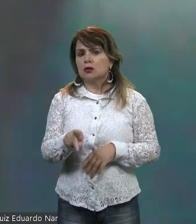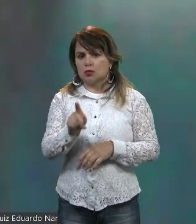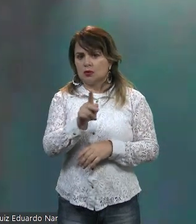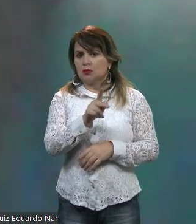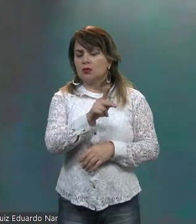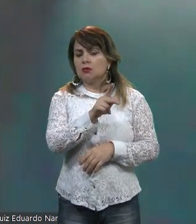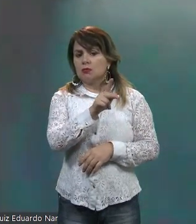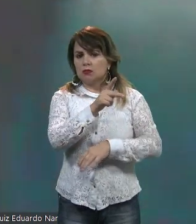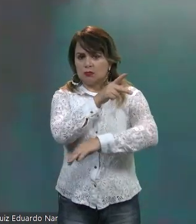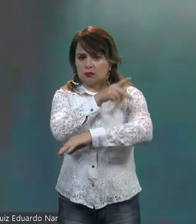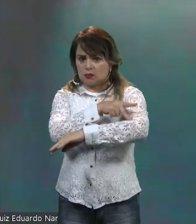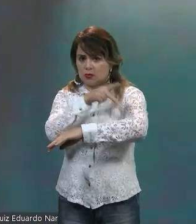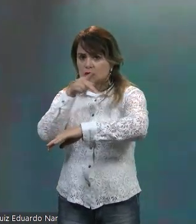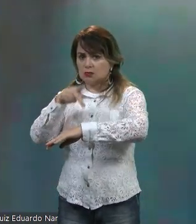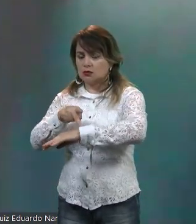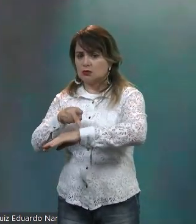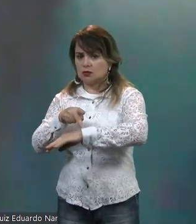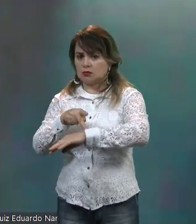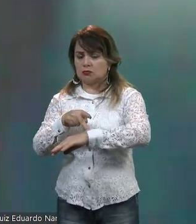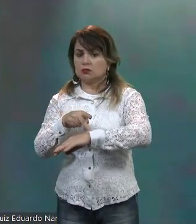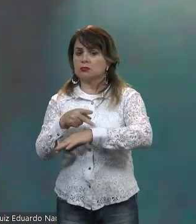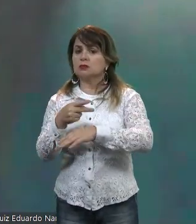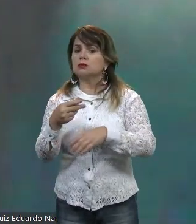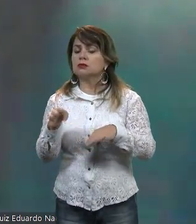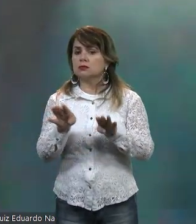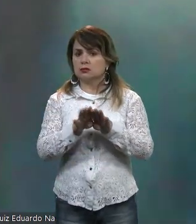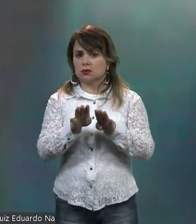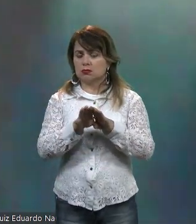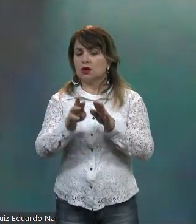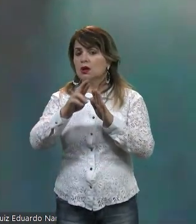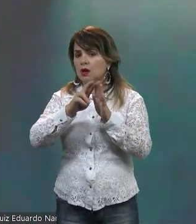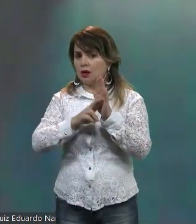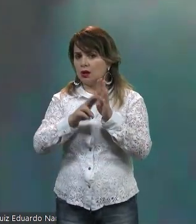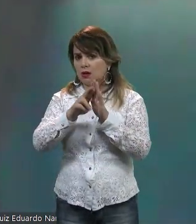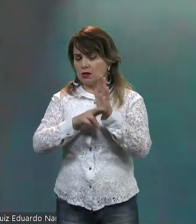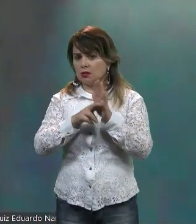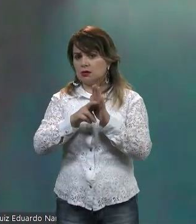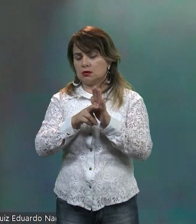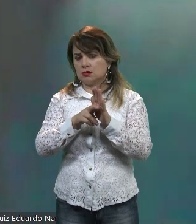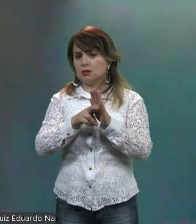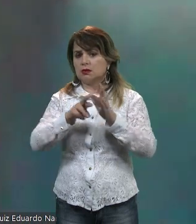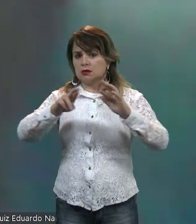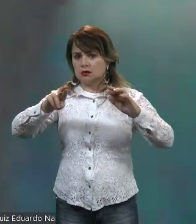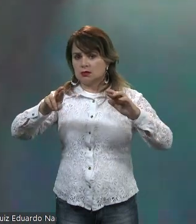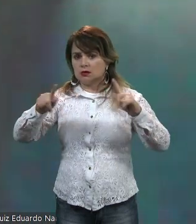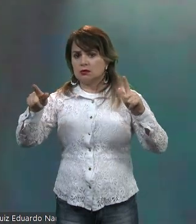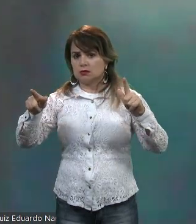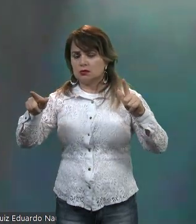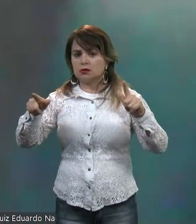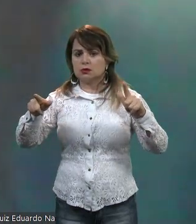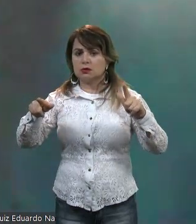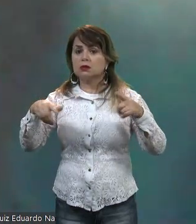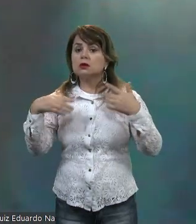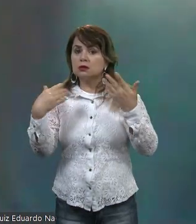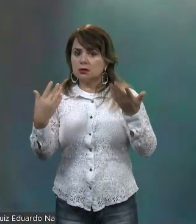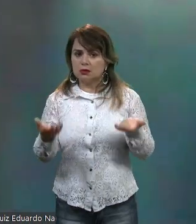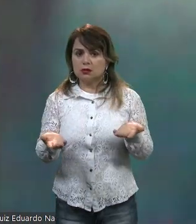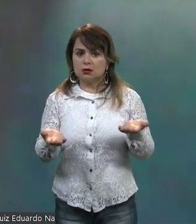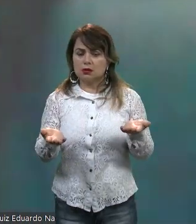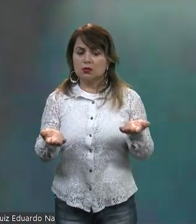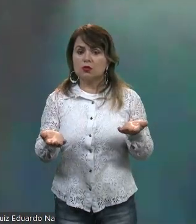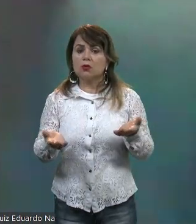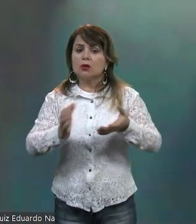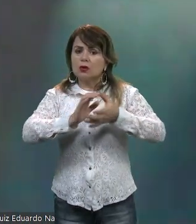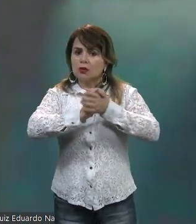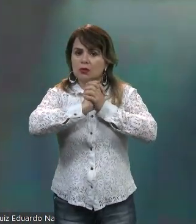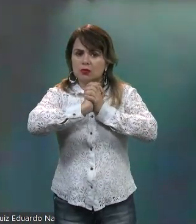regra para todos, há situações diferentes. É nesse sentido, senhor presidente, que eu abraço e